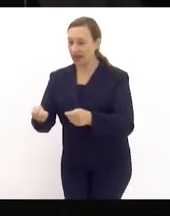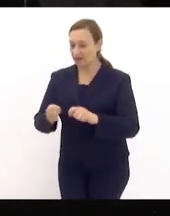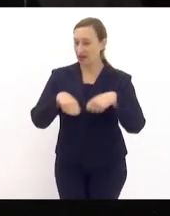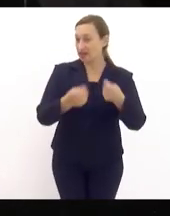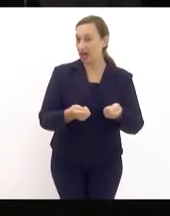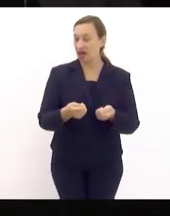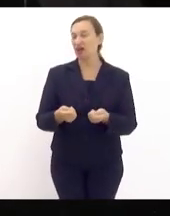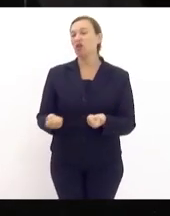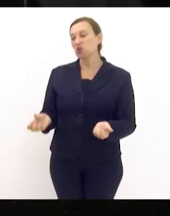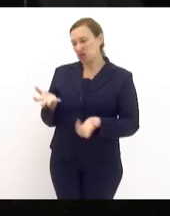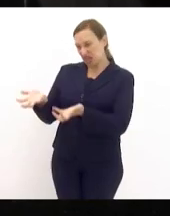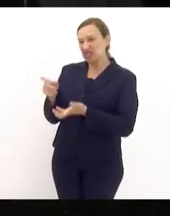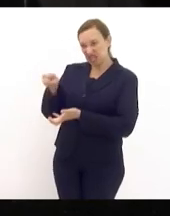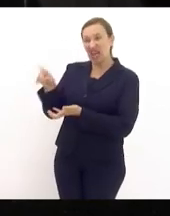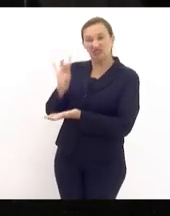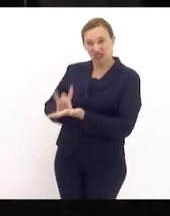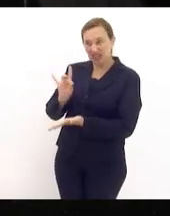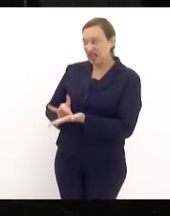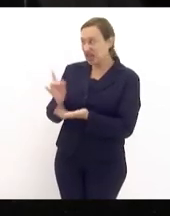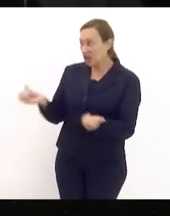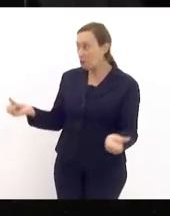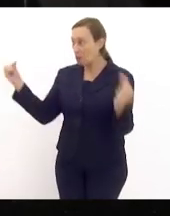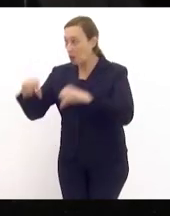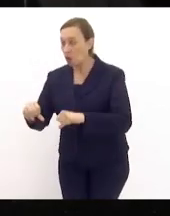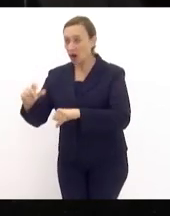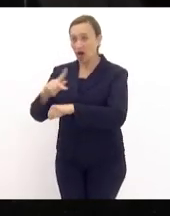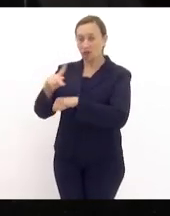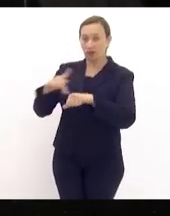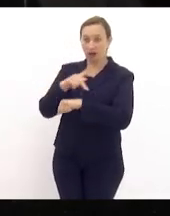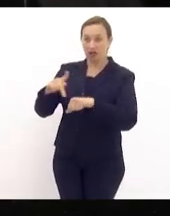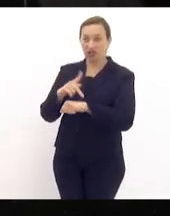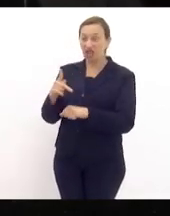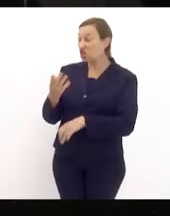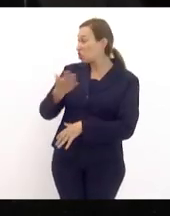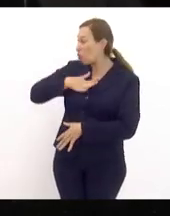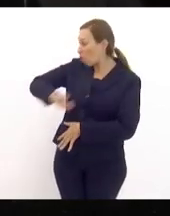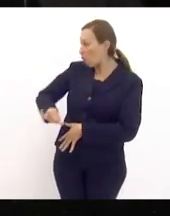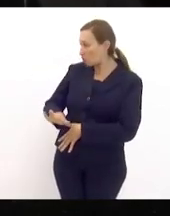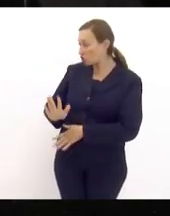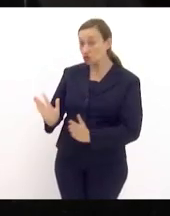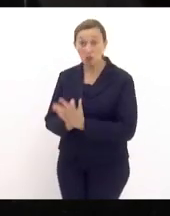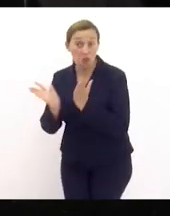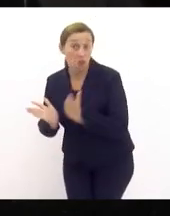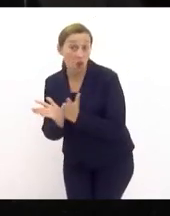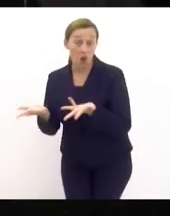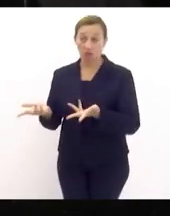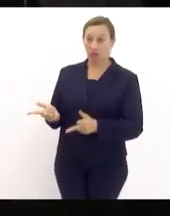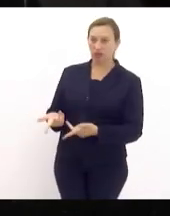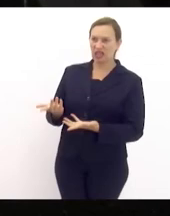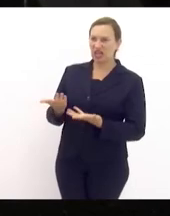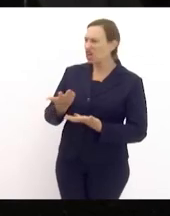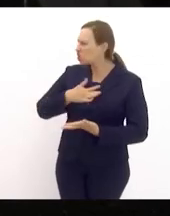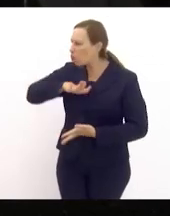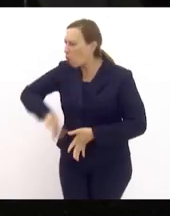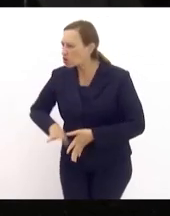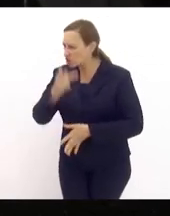classe média do nosso país. Eles têm raiva da classe média. Eles têm raiva dos